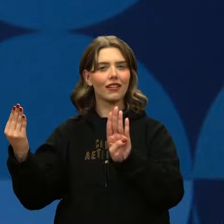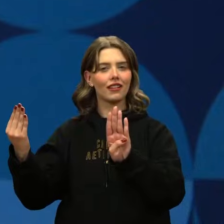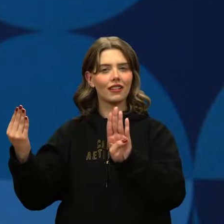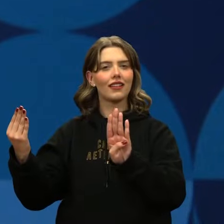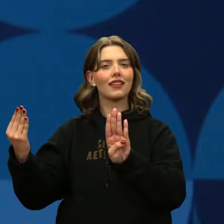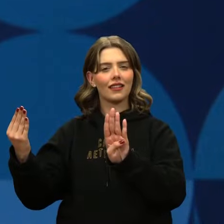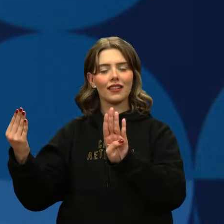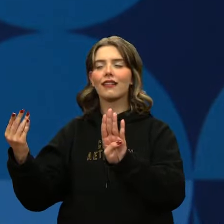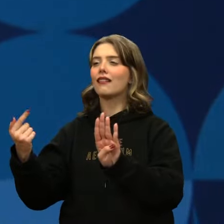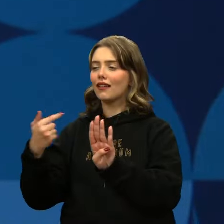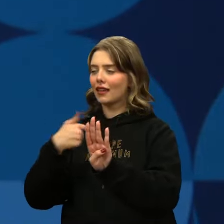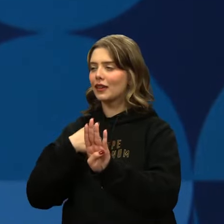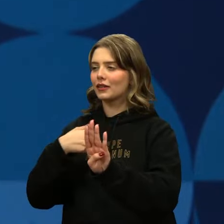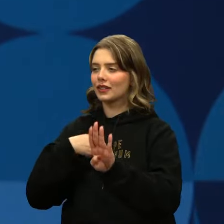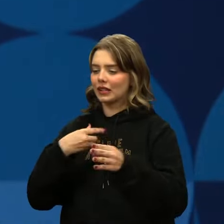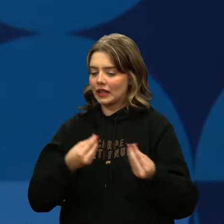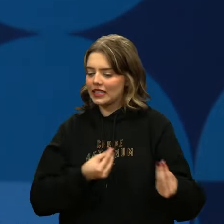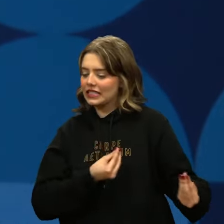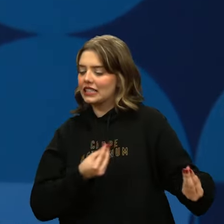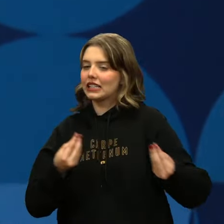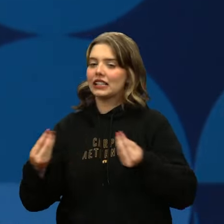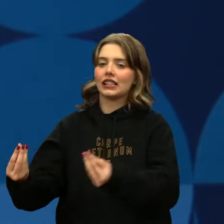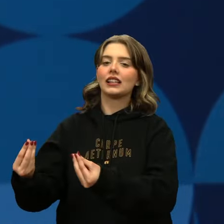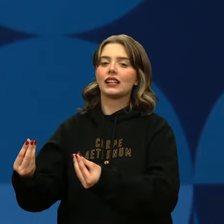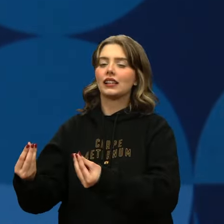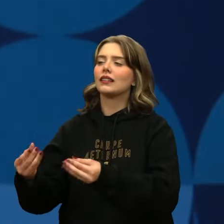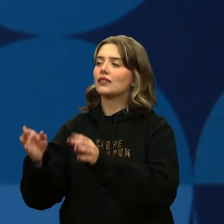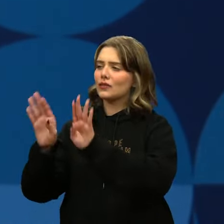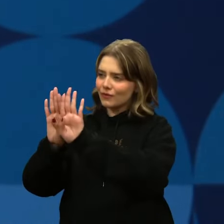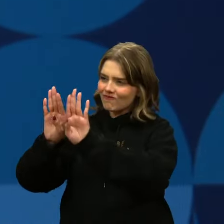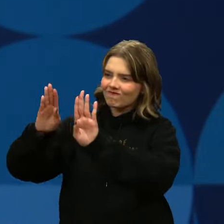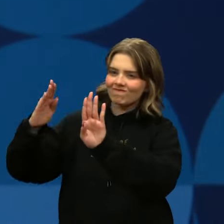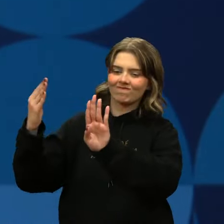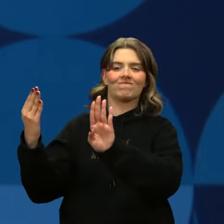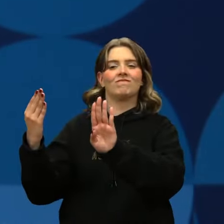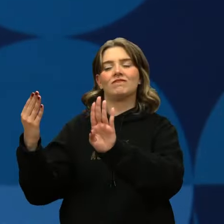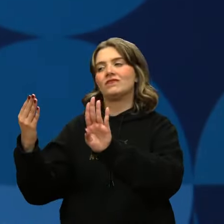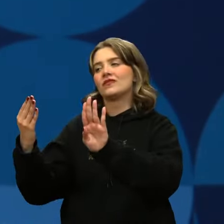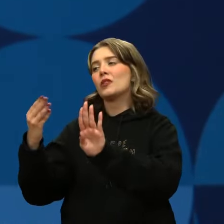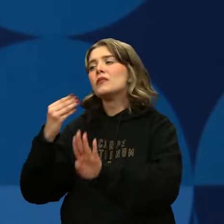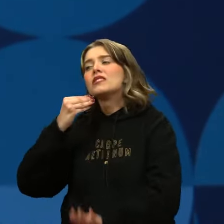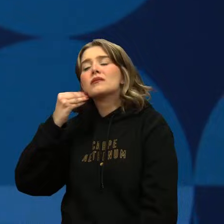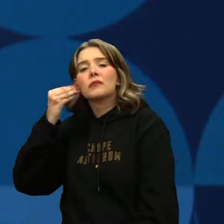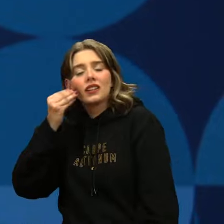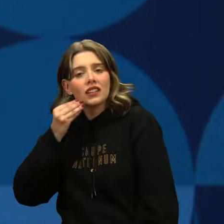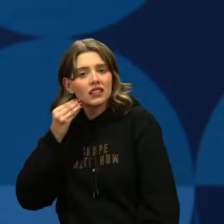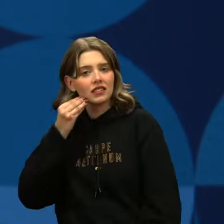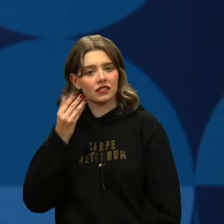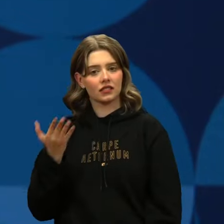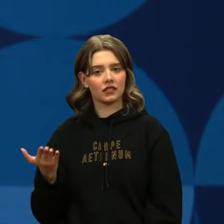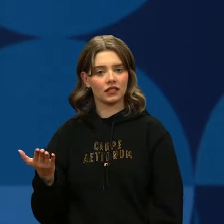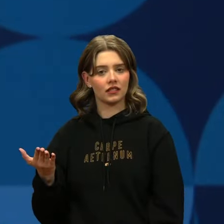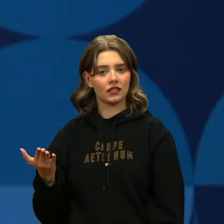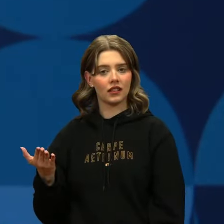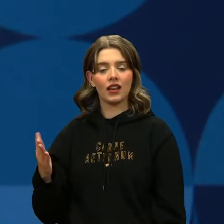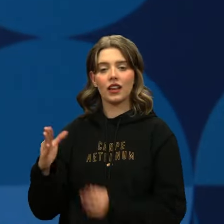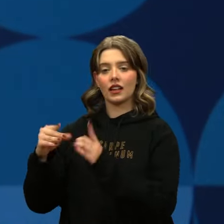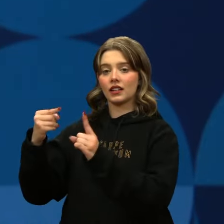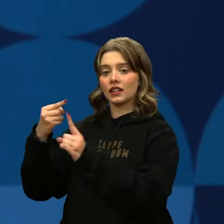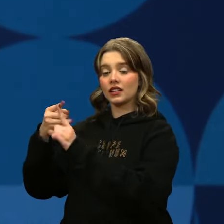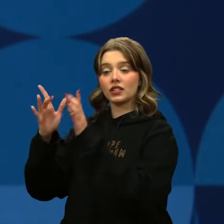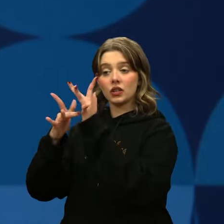que eu tenho colocado uma porta aberta diante de você. A igreja que Jesus escolheu para cumprir o propósito